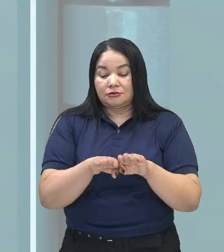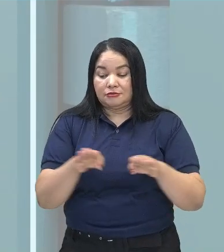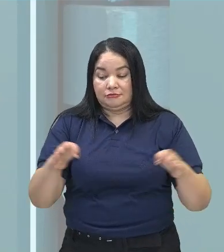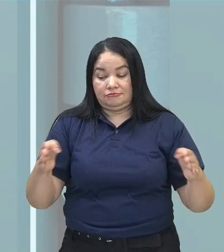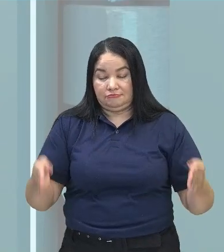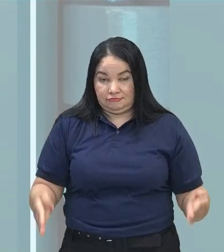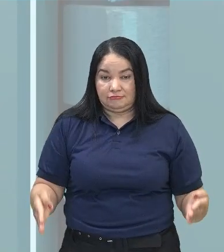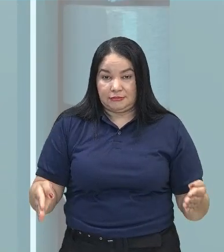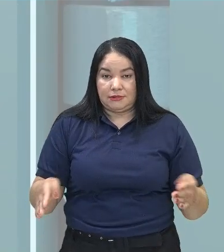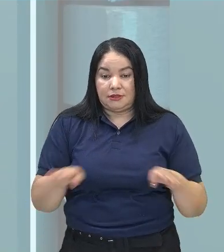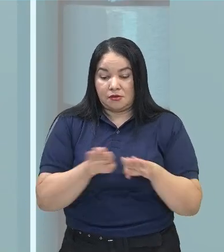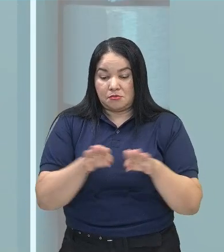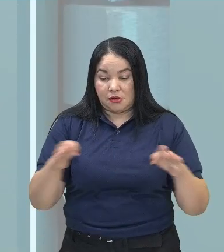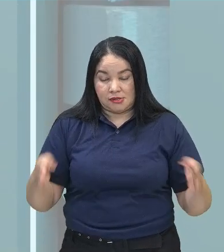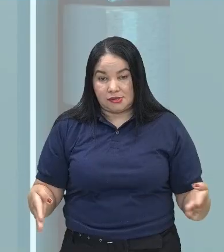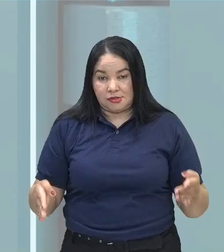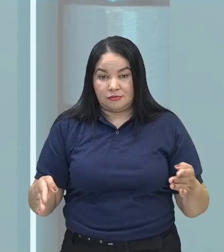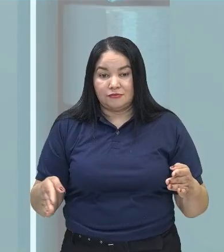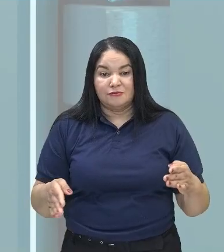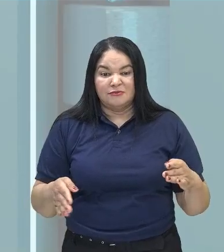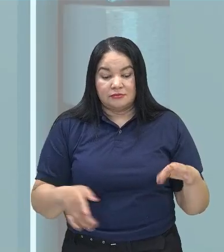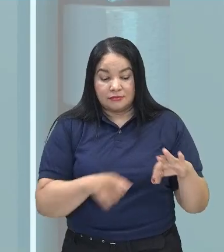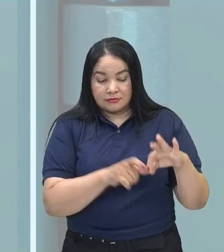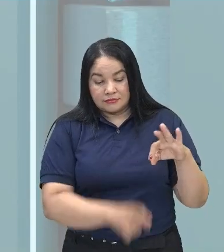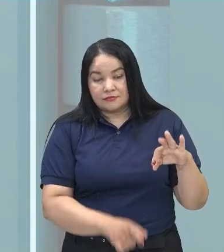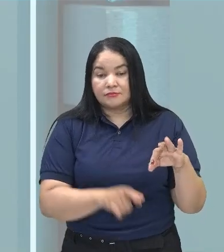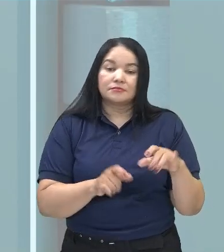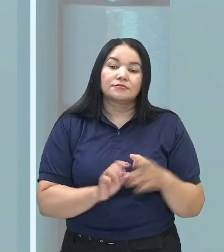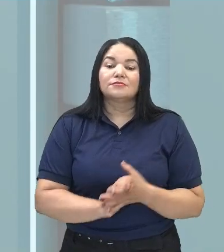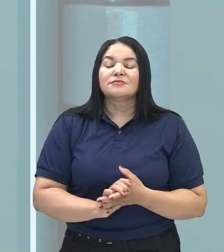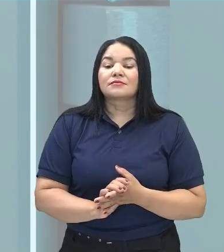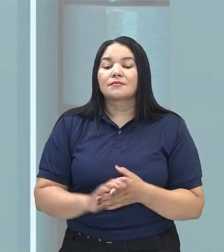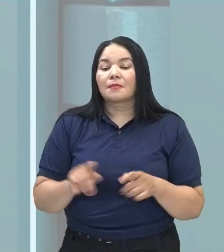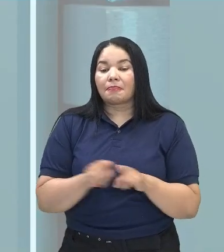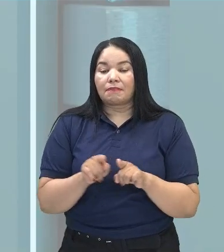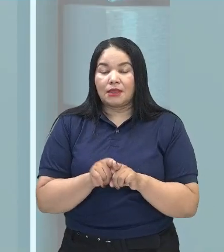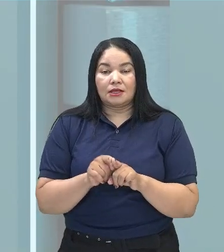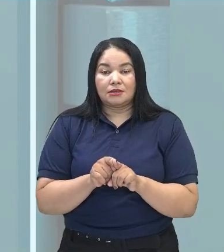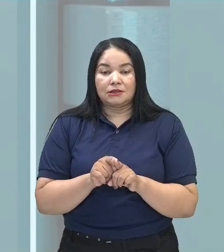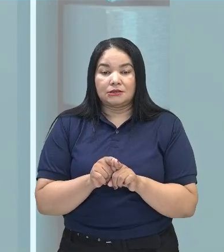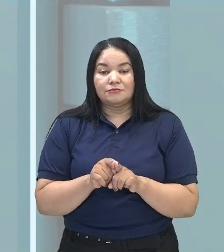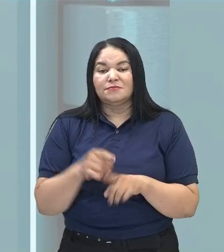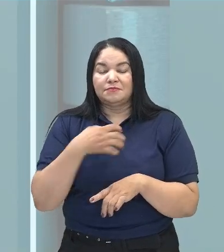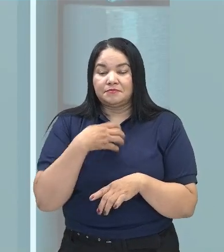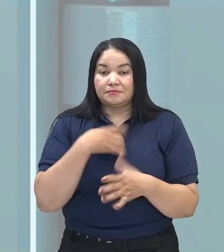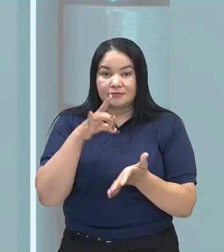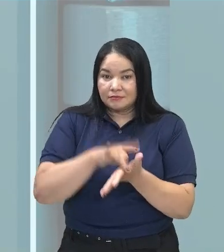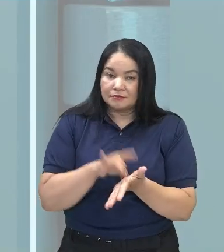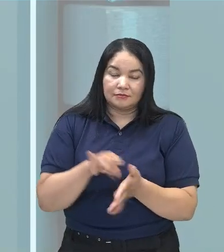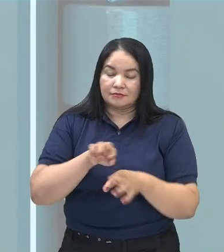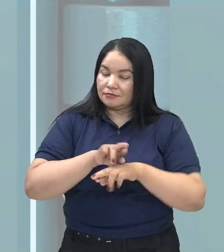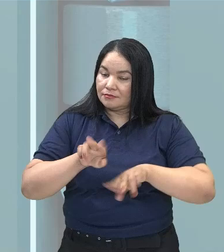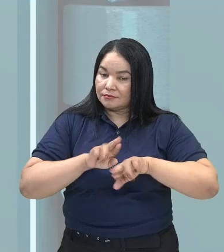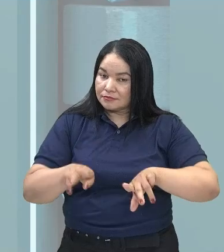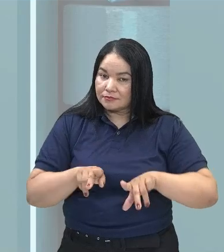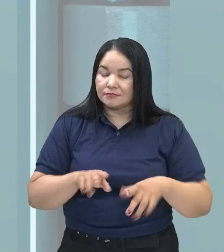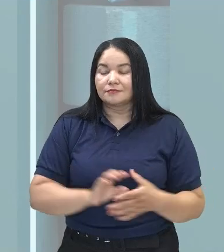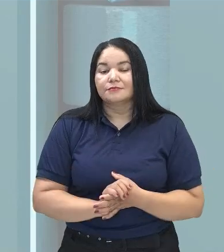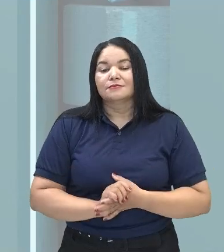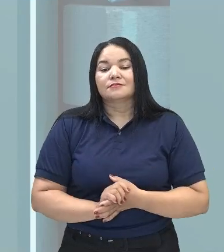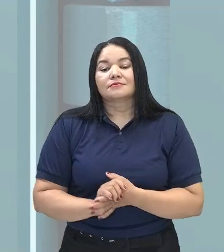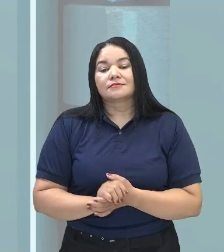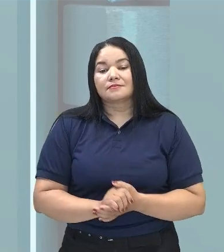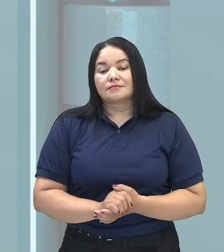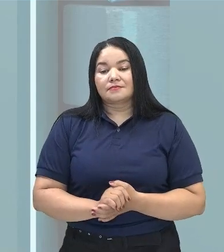da mesa, não é no seu sentido real, né? O sentido real, estamos falando da